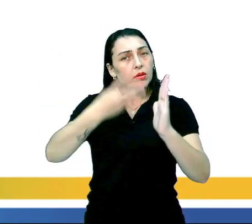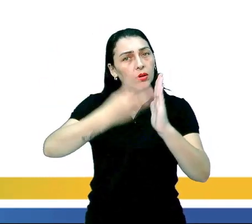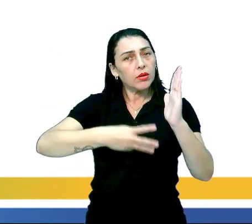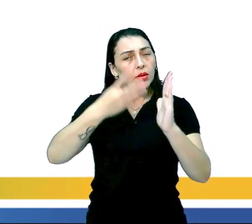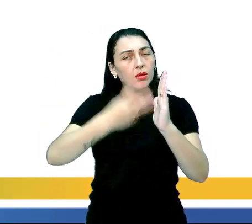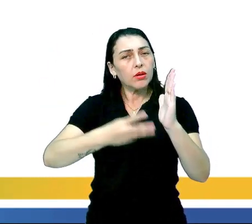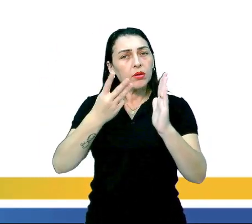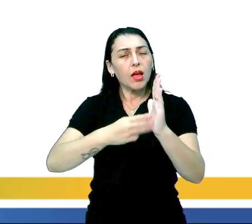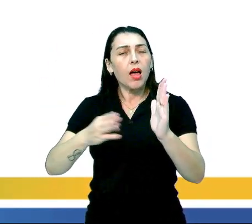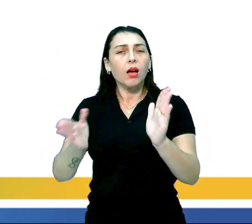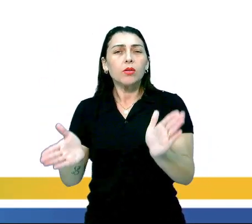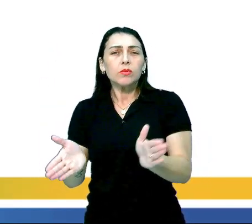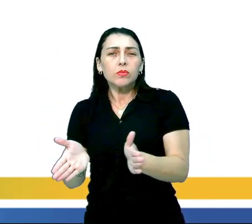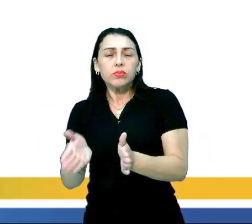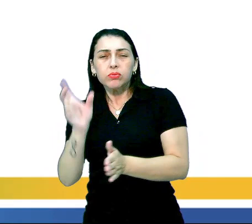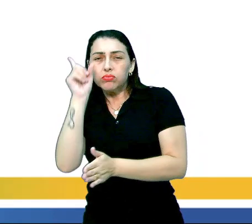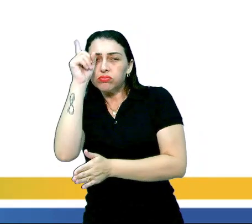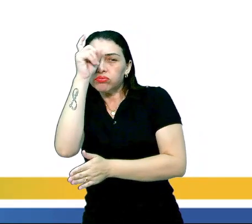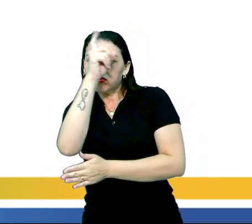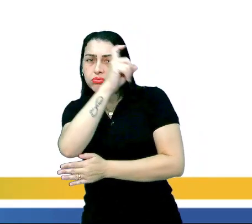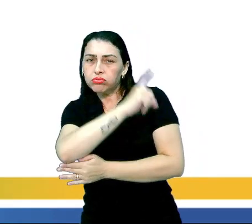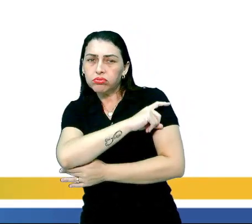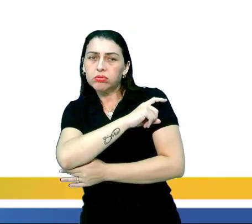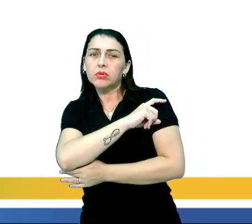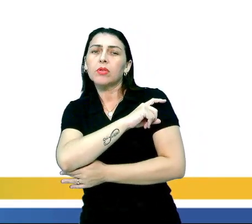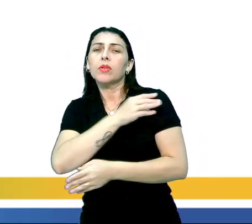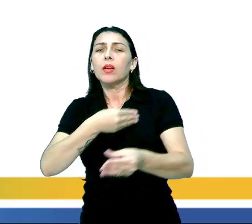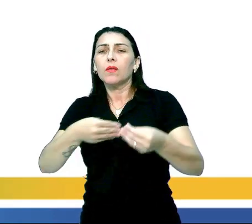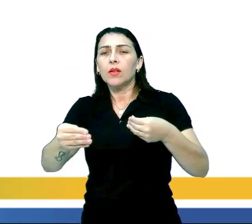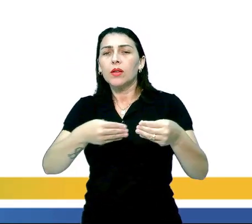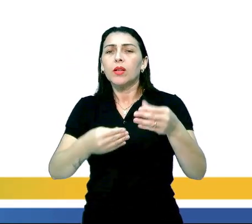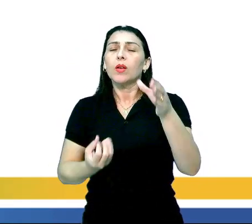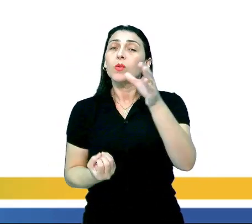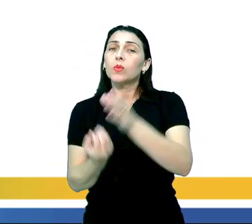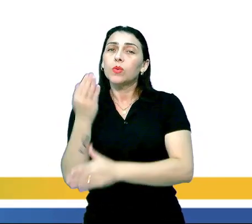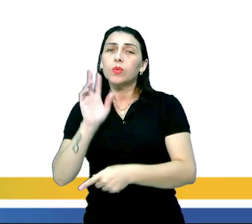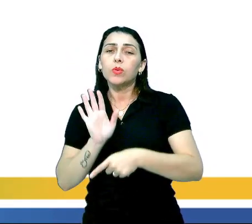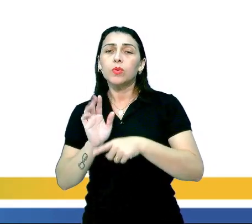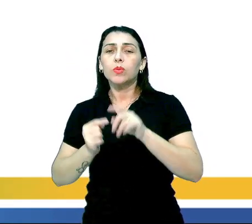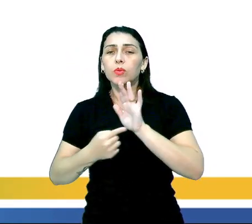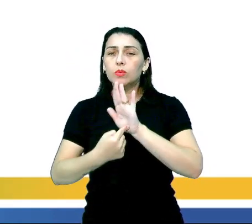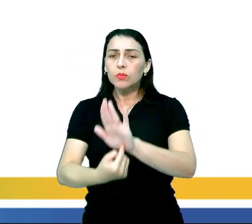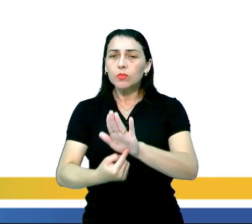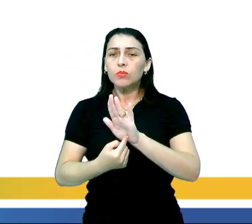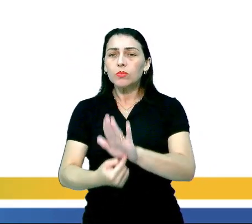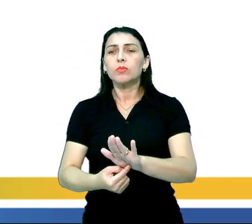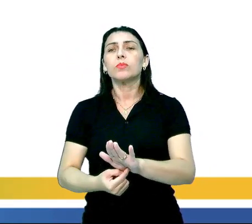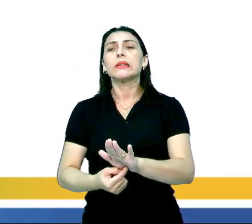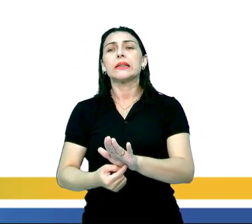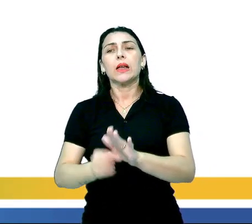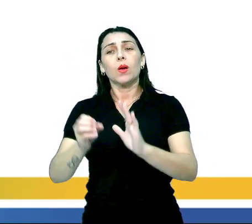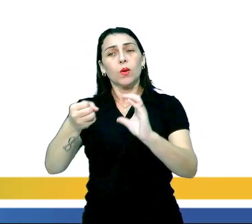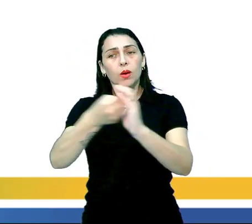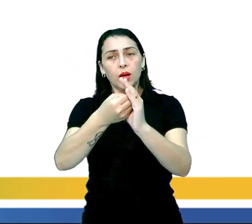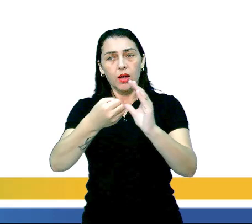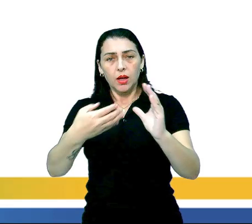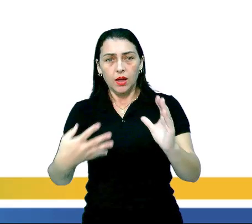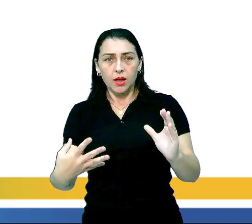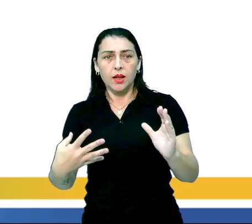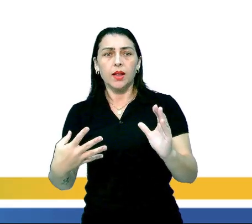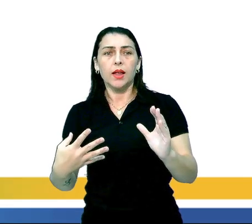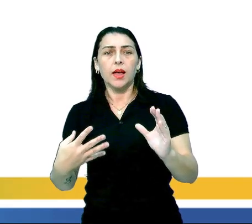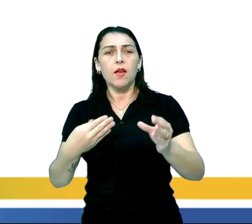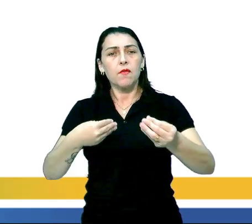orientação, a terceirização, a precarização e a flexibilização aparecem com